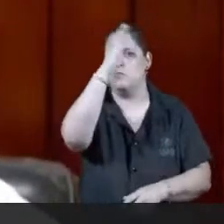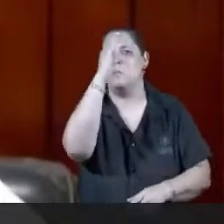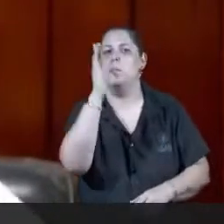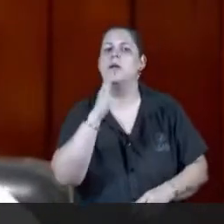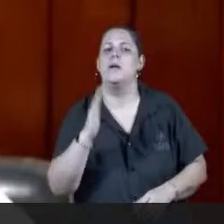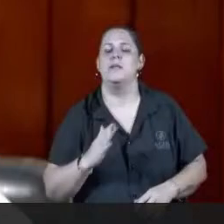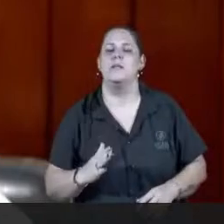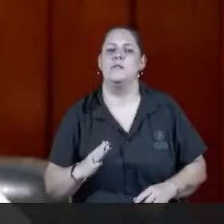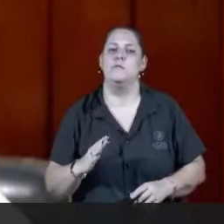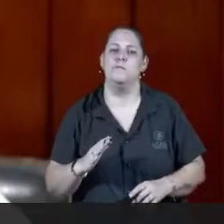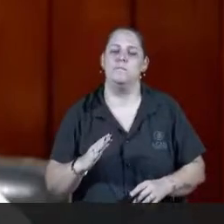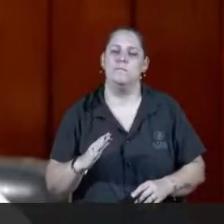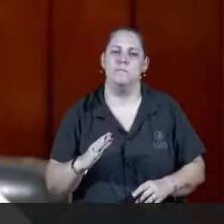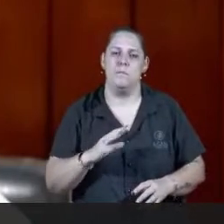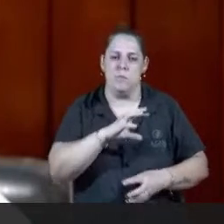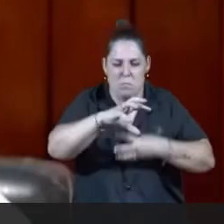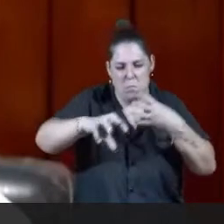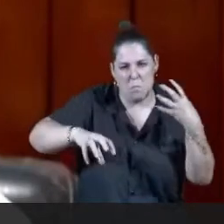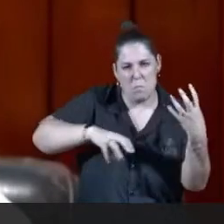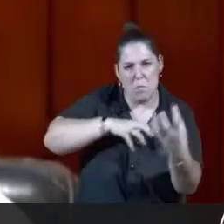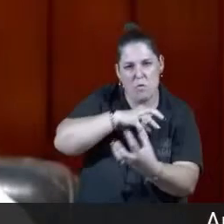movimento de